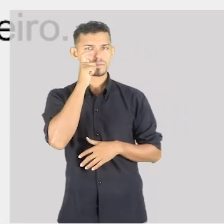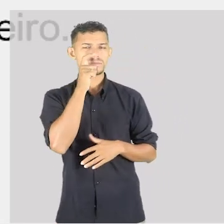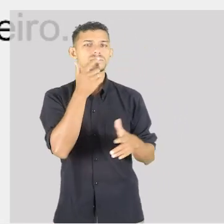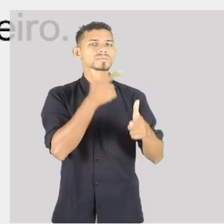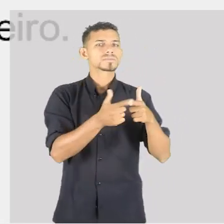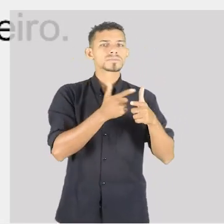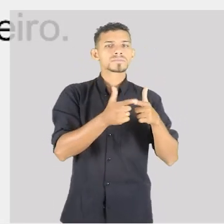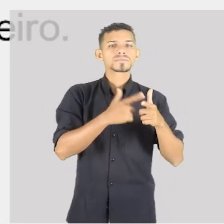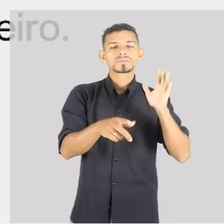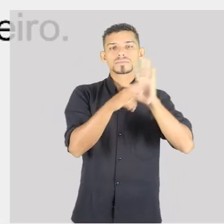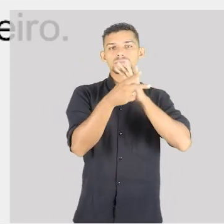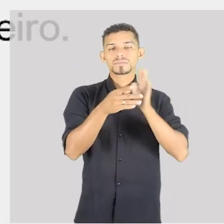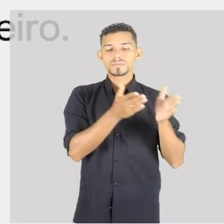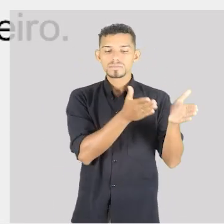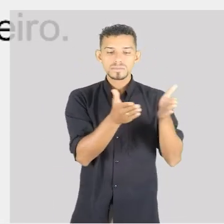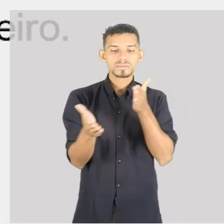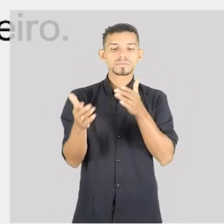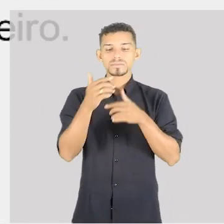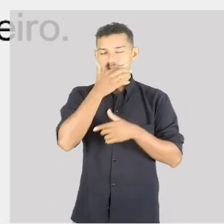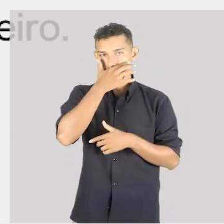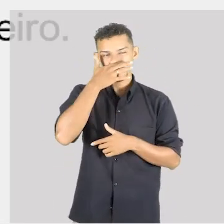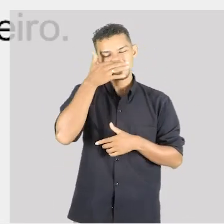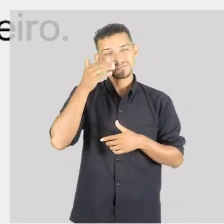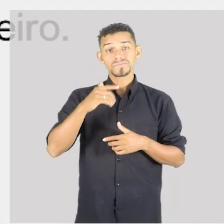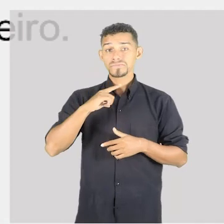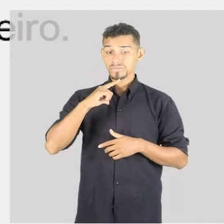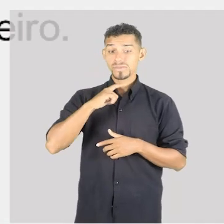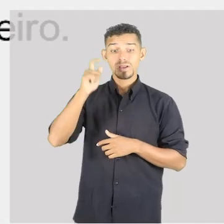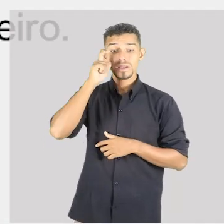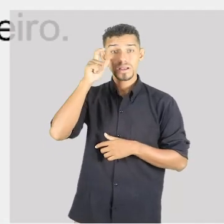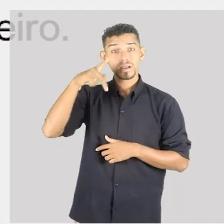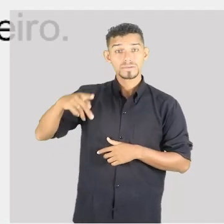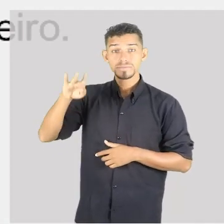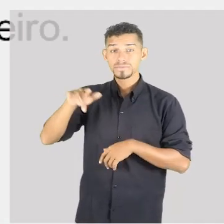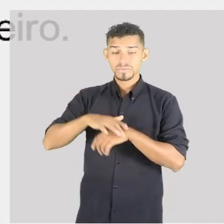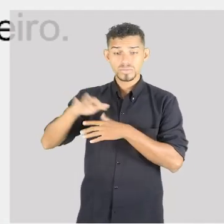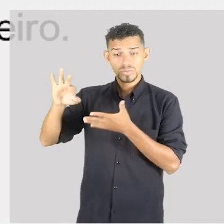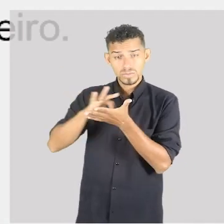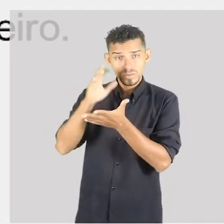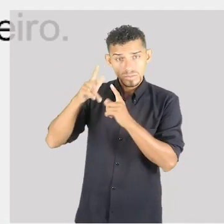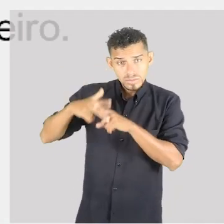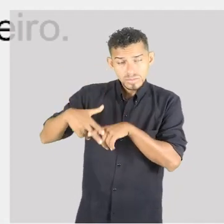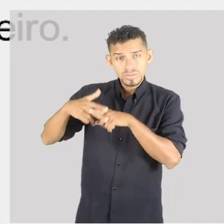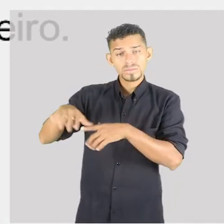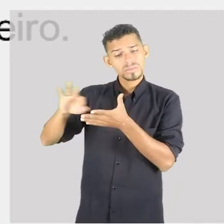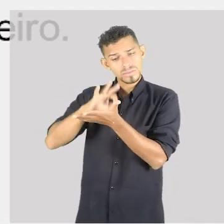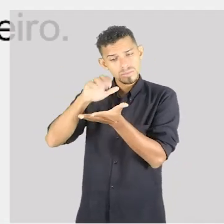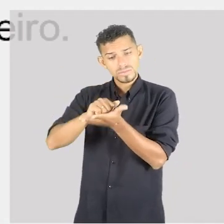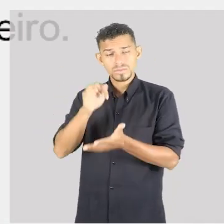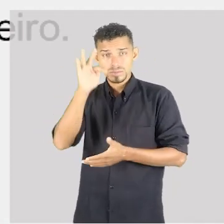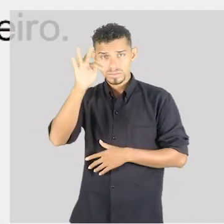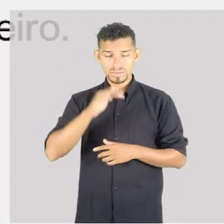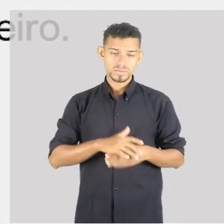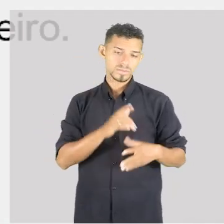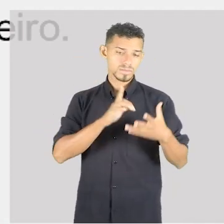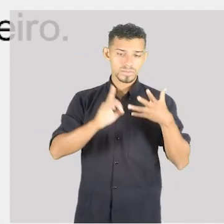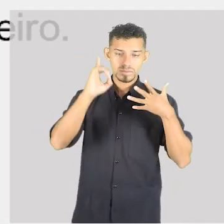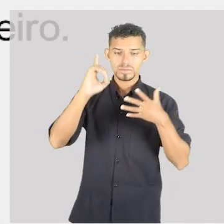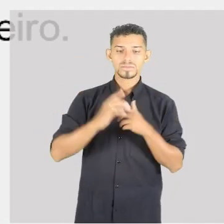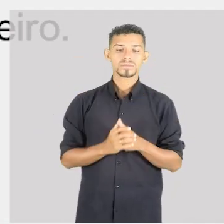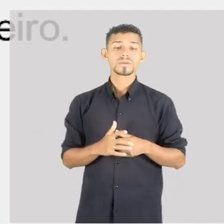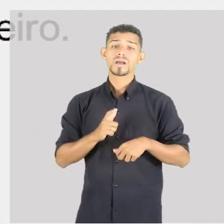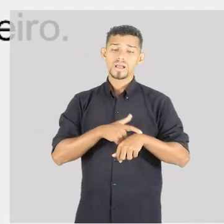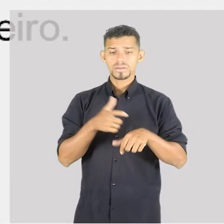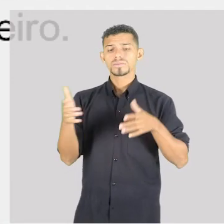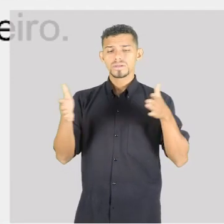prosseguimento do processo, ainda que haja interesse público pela sua manutenção. Letra D, para os